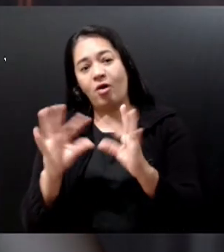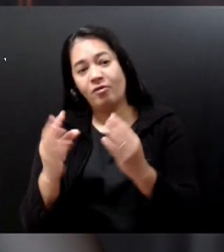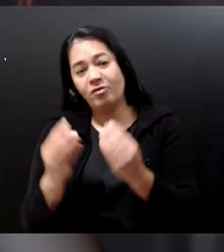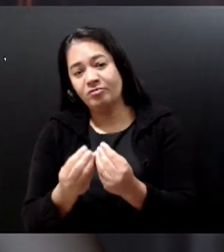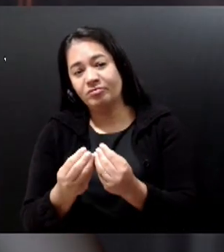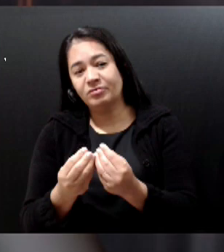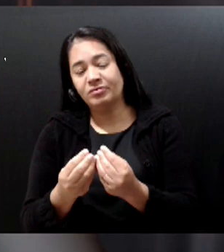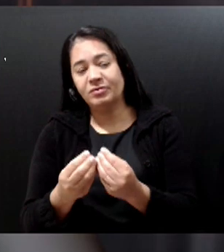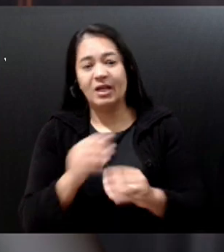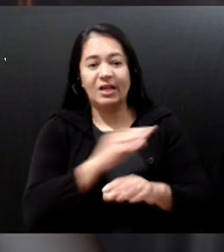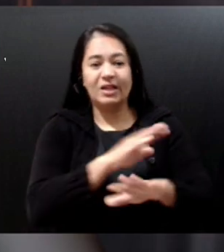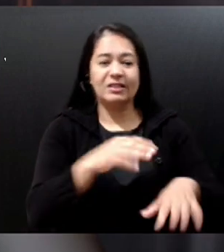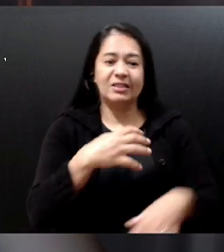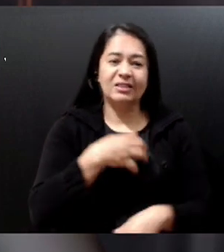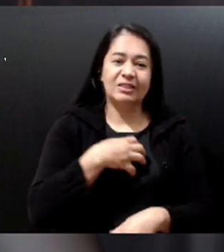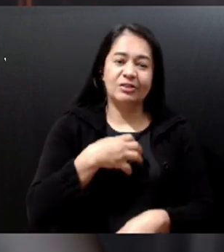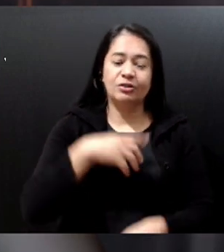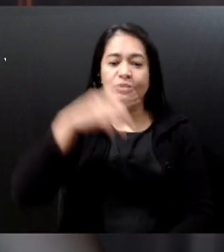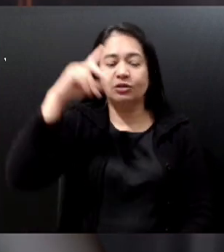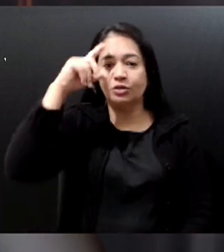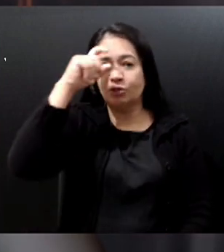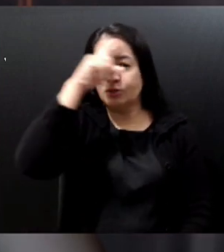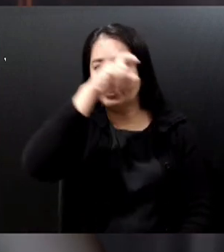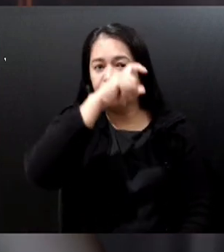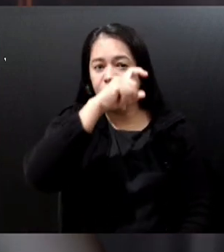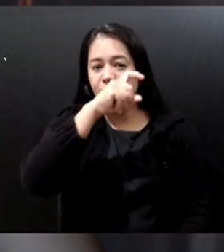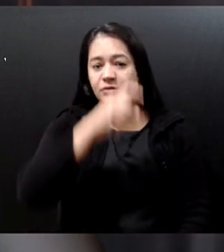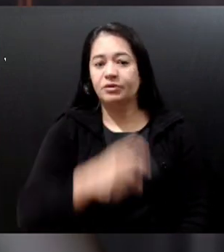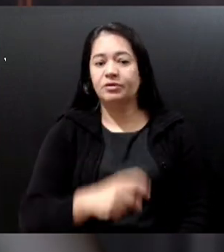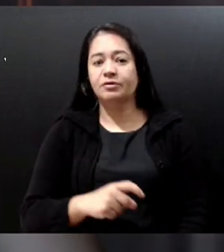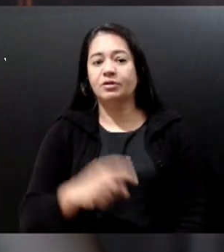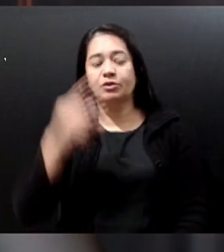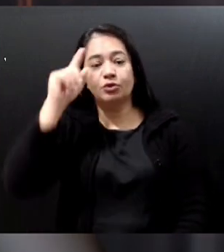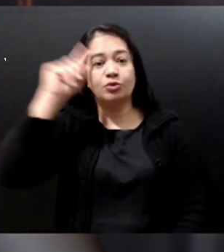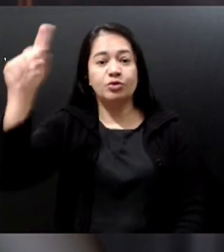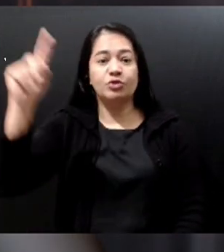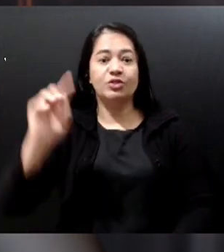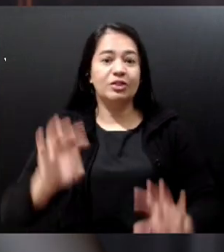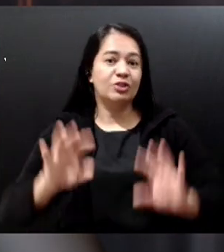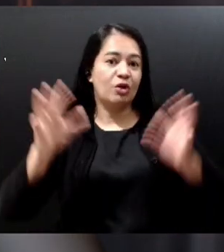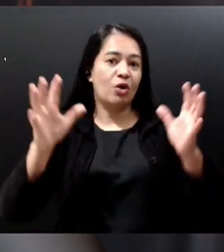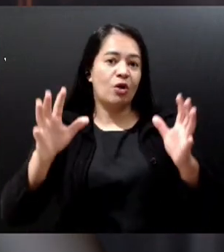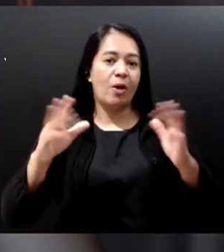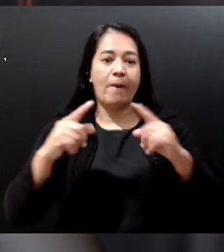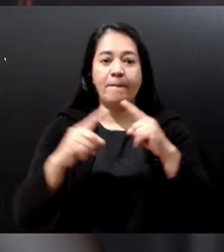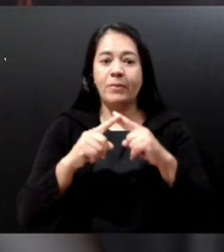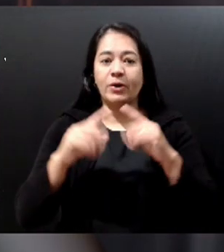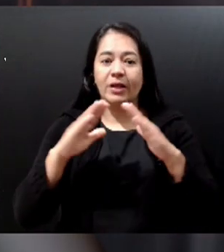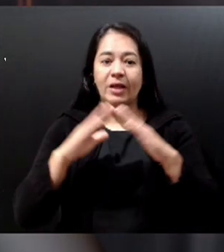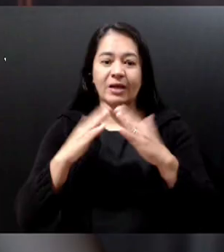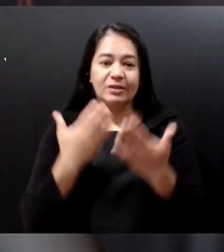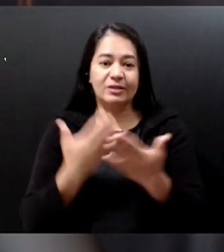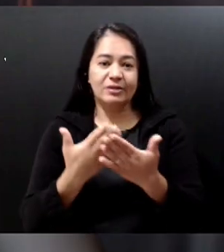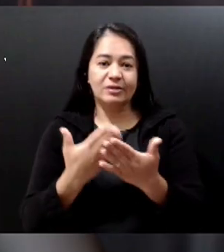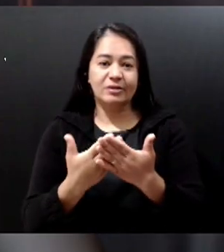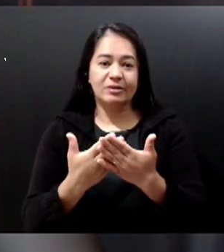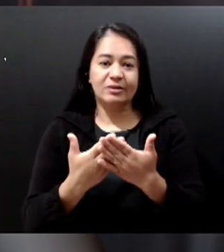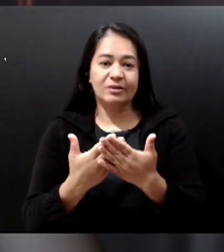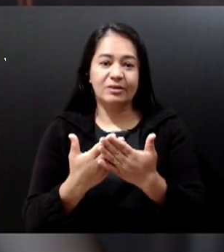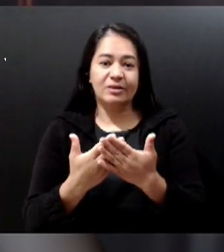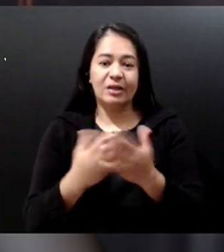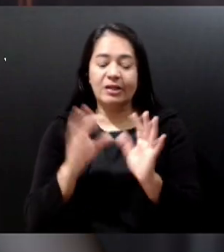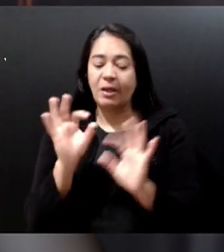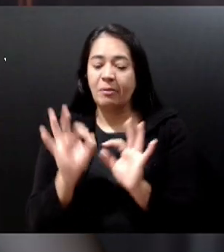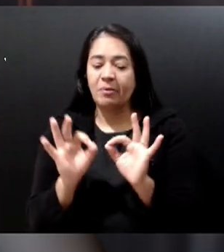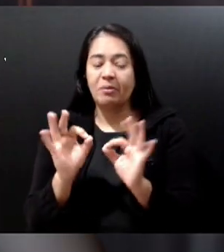dificuldade nas datas comemorativas, as escolas ainda estão muito pouco preparadas para isso. Então, é dia das